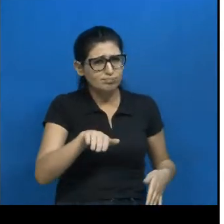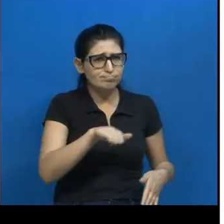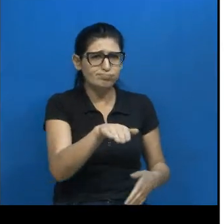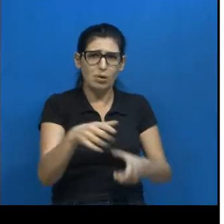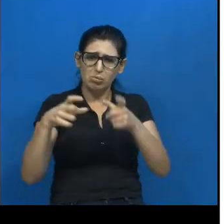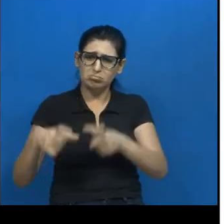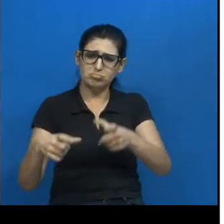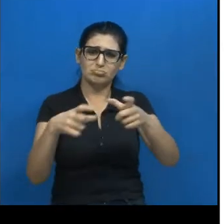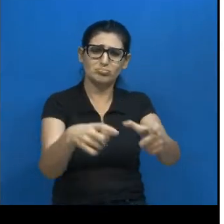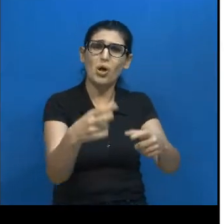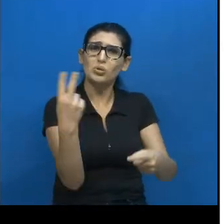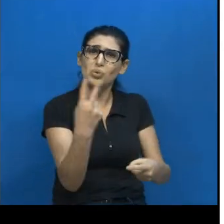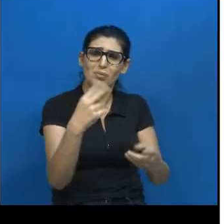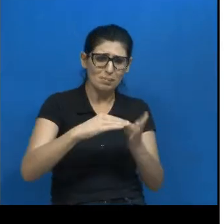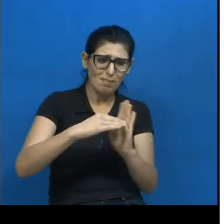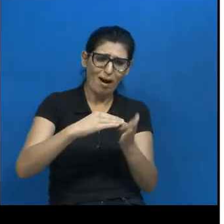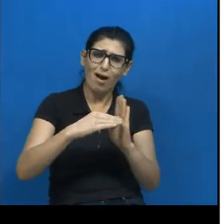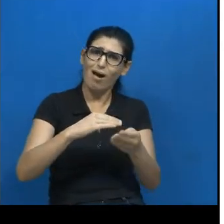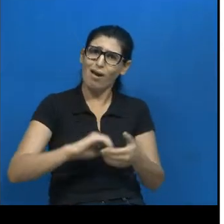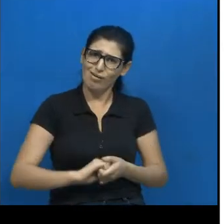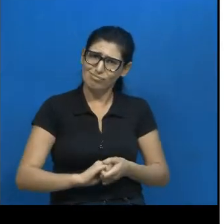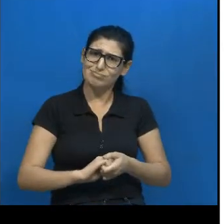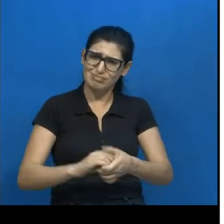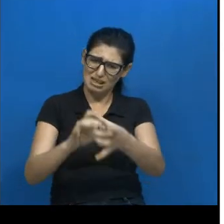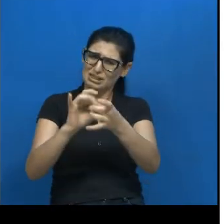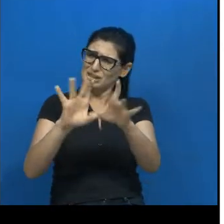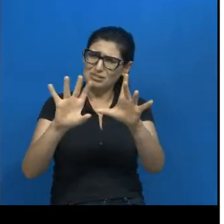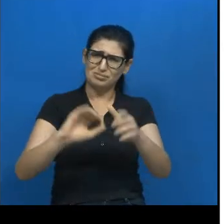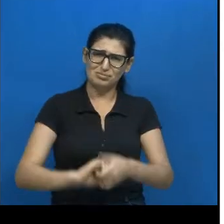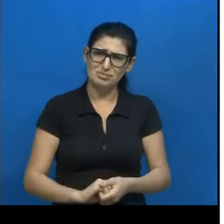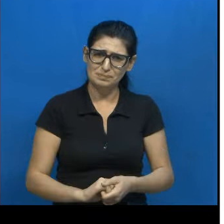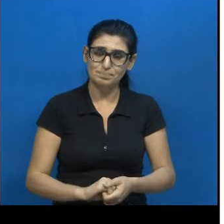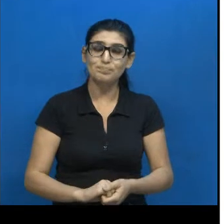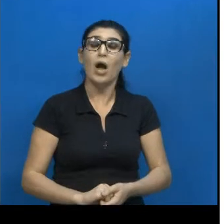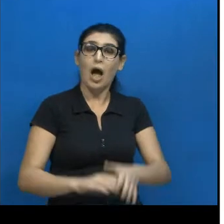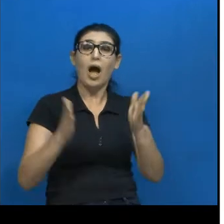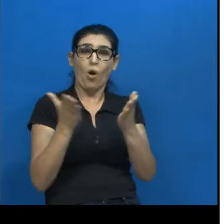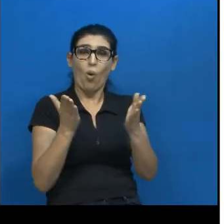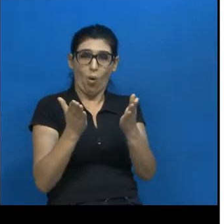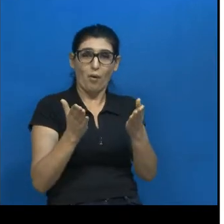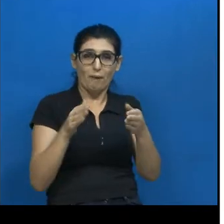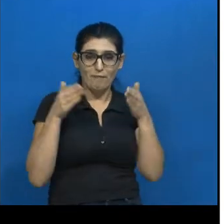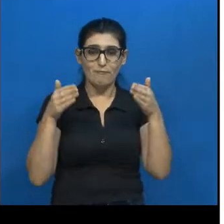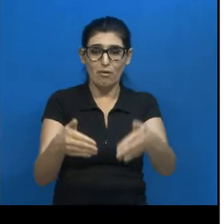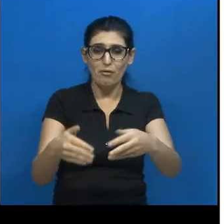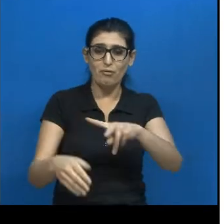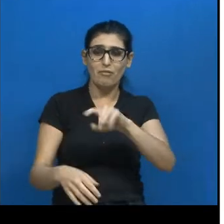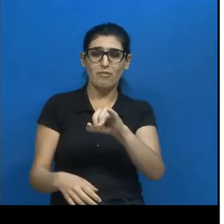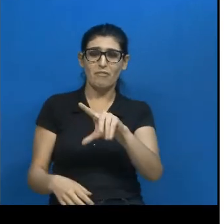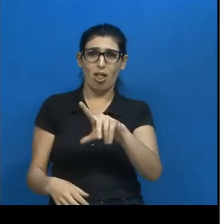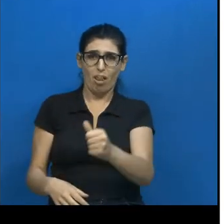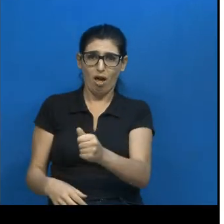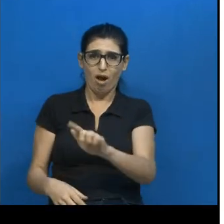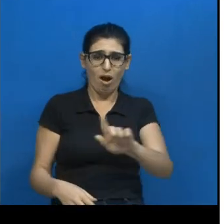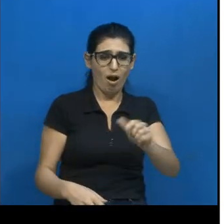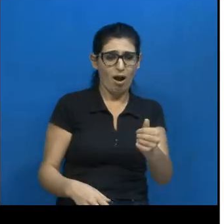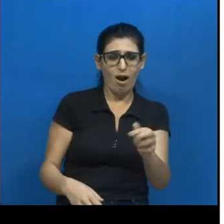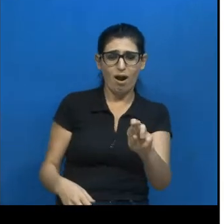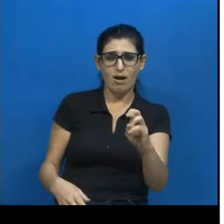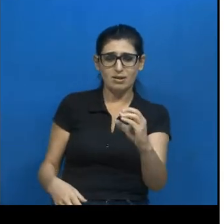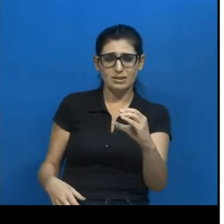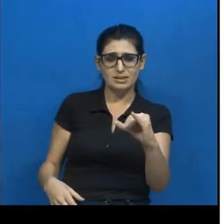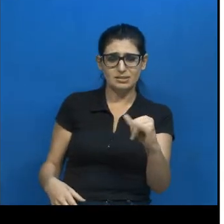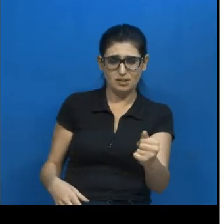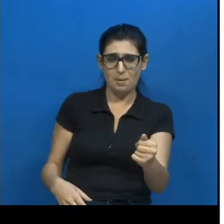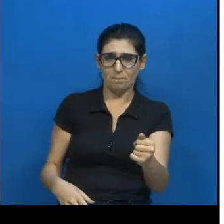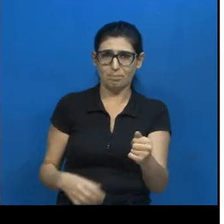E aqui, nós temos a linha com foco no Vila Garcia. No Vila Garcia, nós